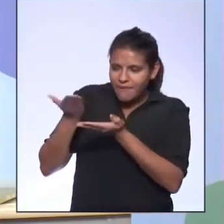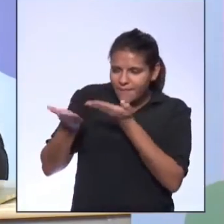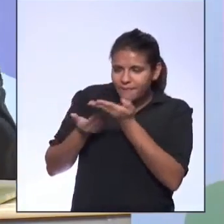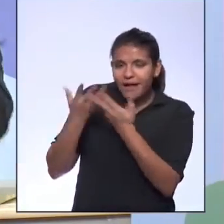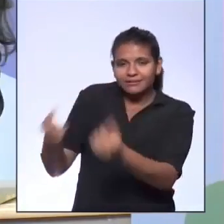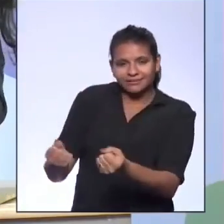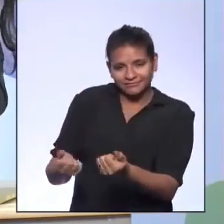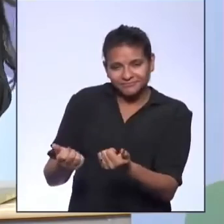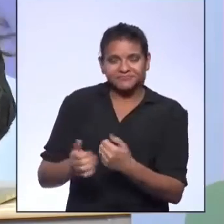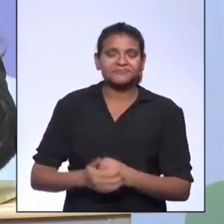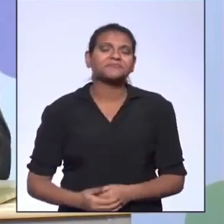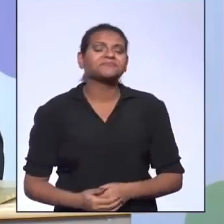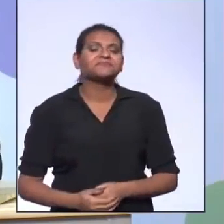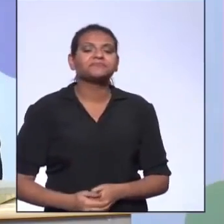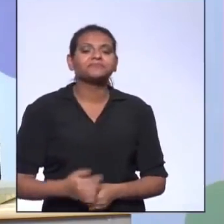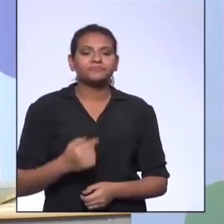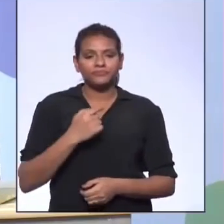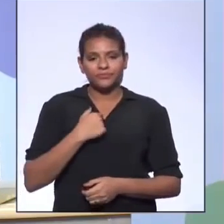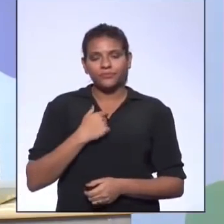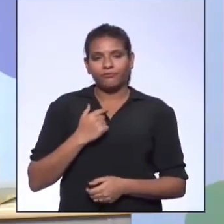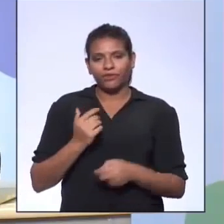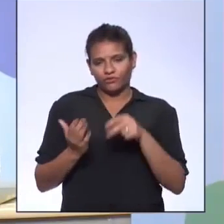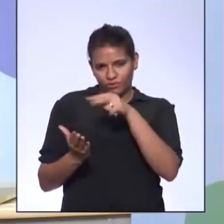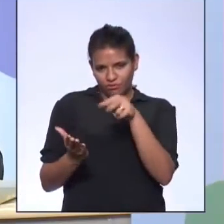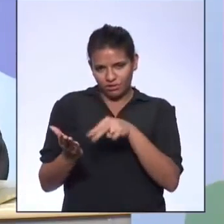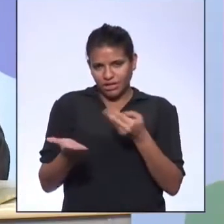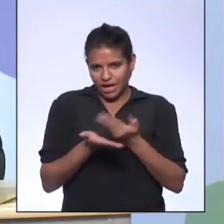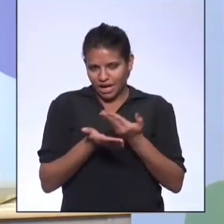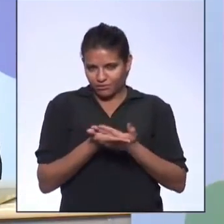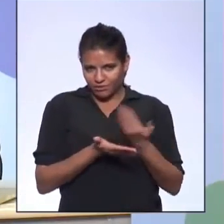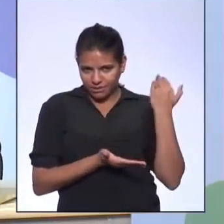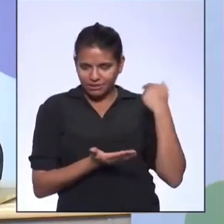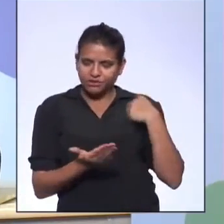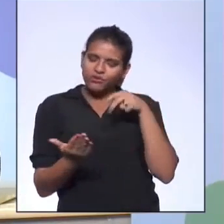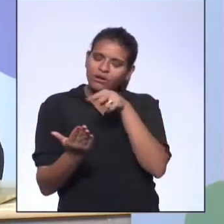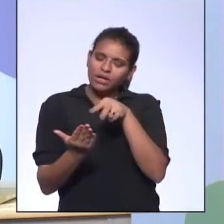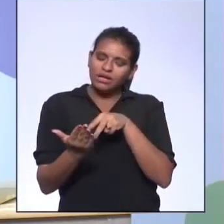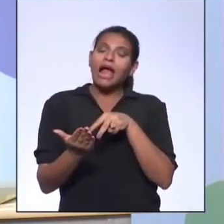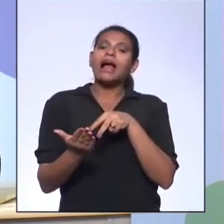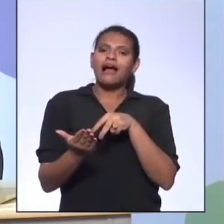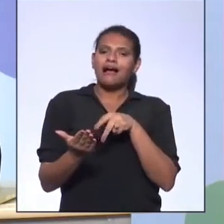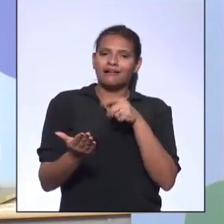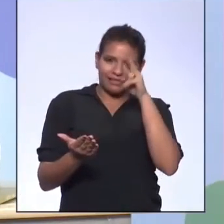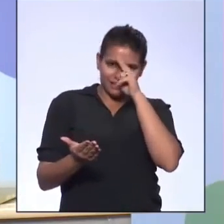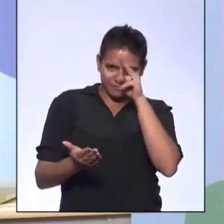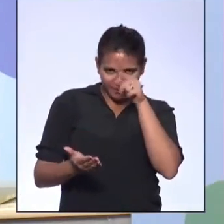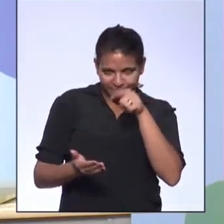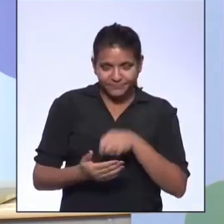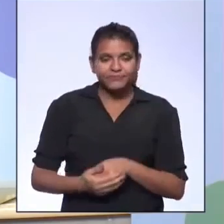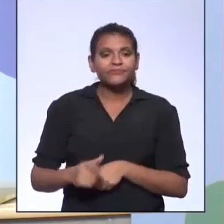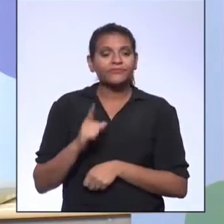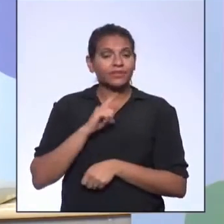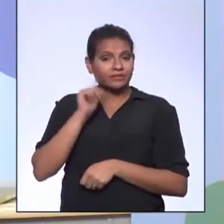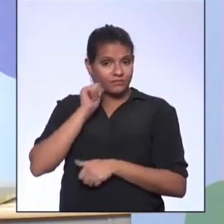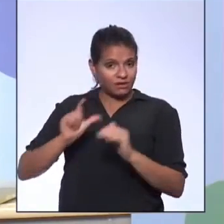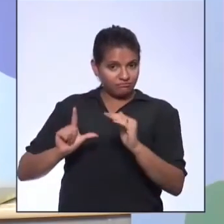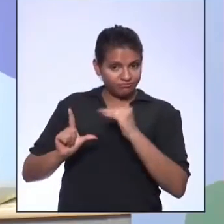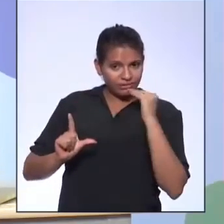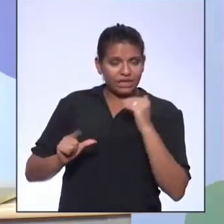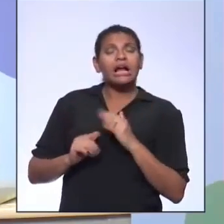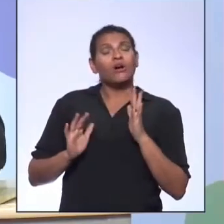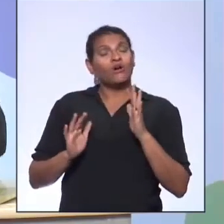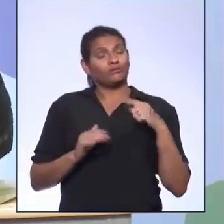quero até ler, que eu anotei aqui algumas teses da aula passada, e a Grace colocou: fomos obrigados a usar a